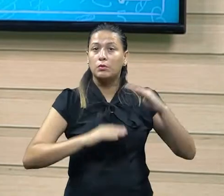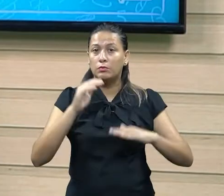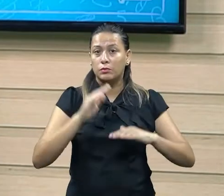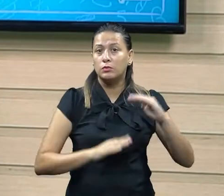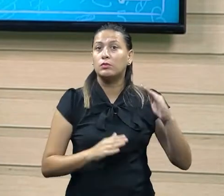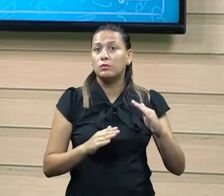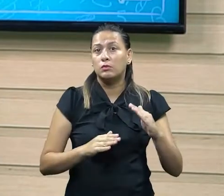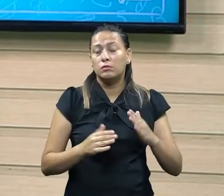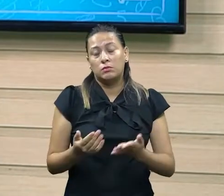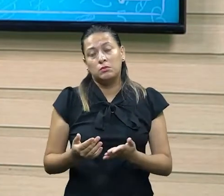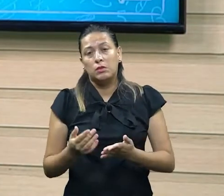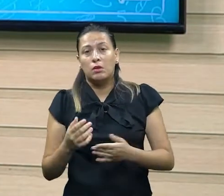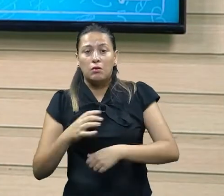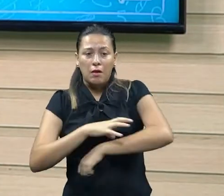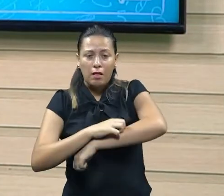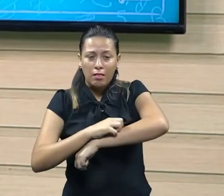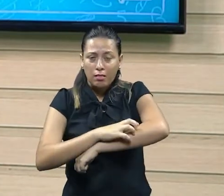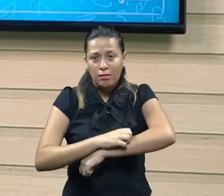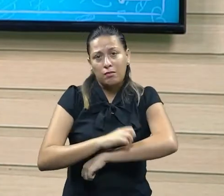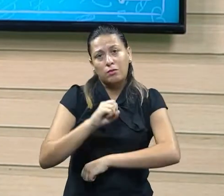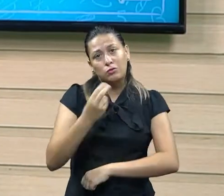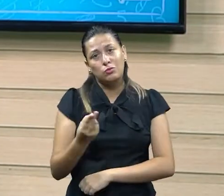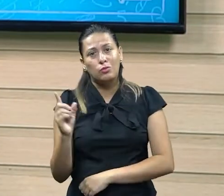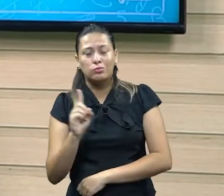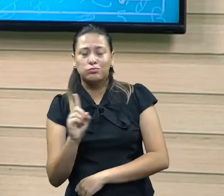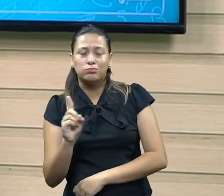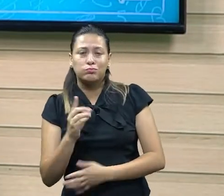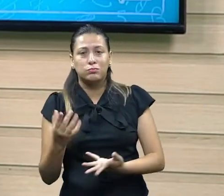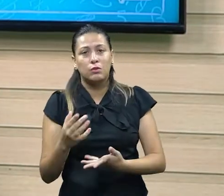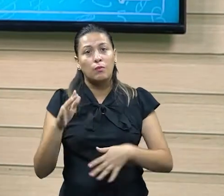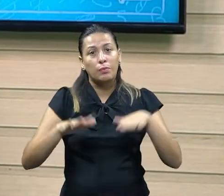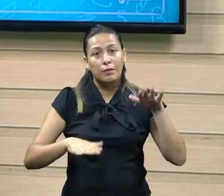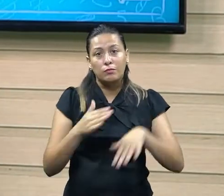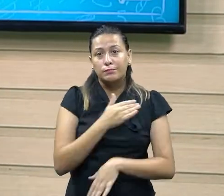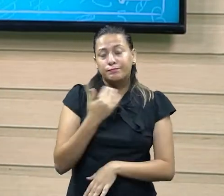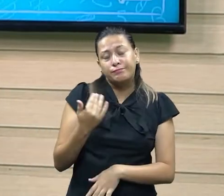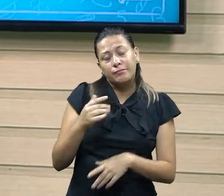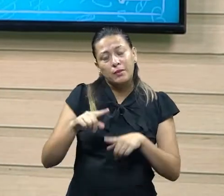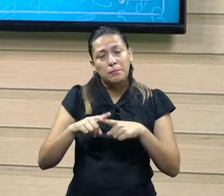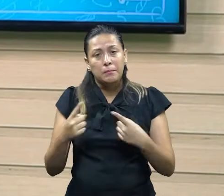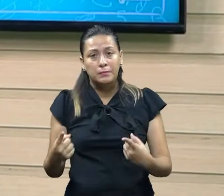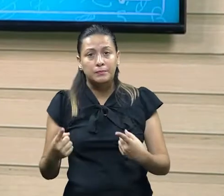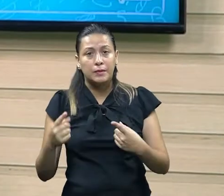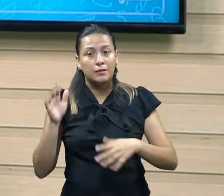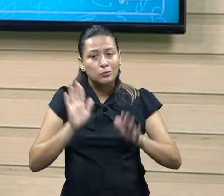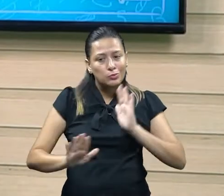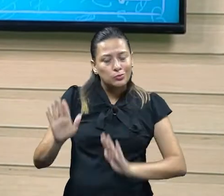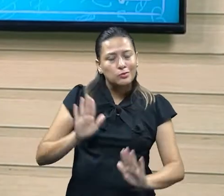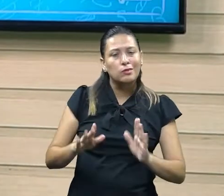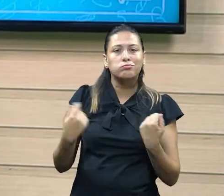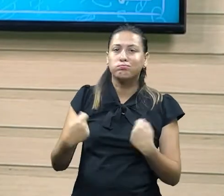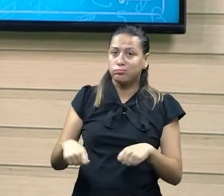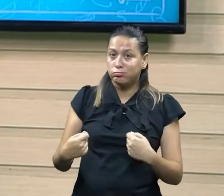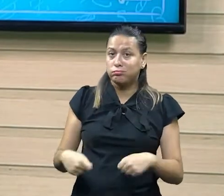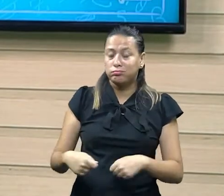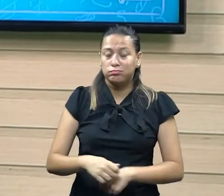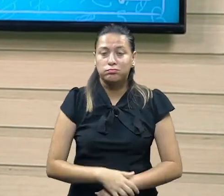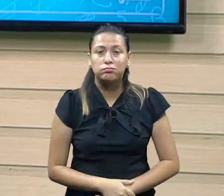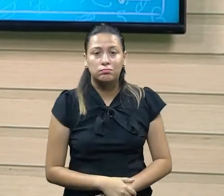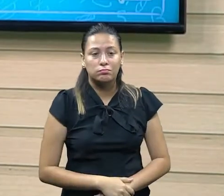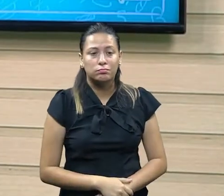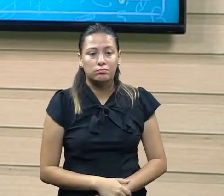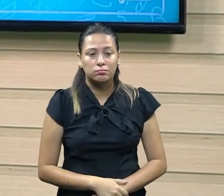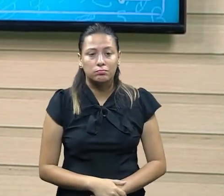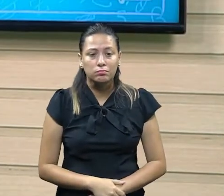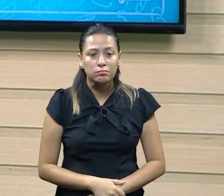for alérgico ou não. Mas, via de regra, não é tão perigoso assim. Porém, temos que ter cuidado com o ataque de um enxame